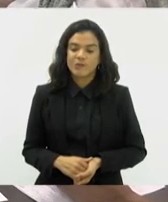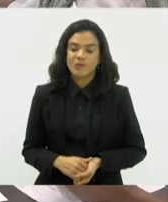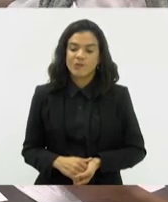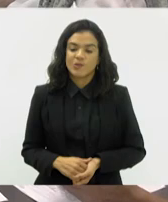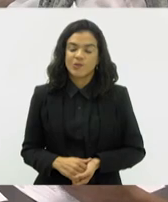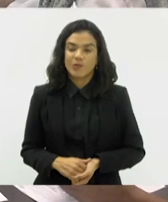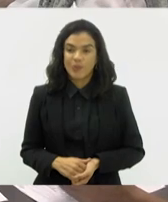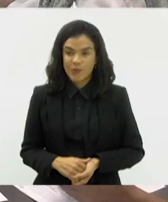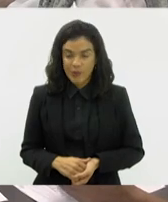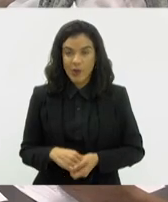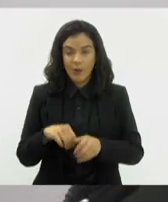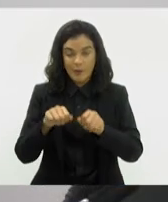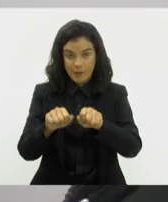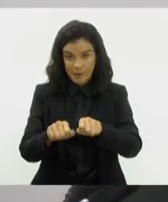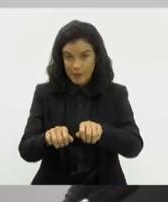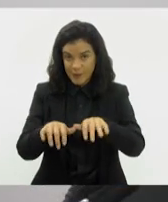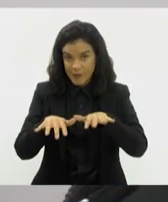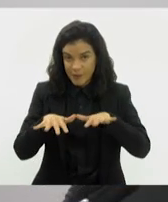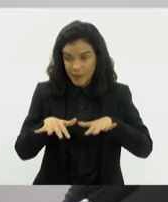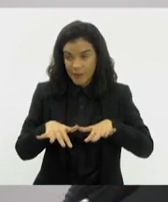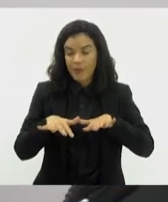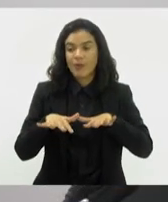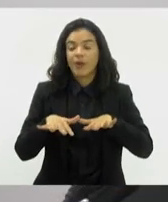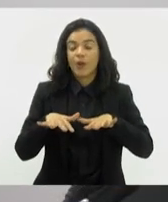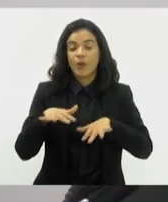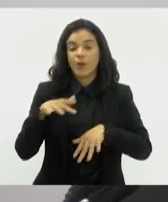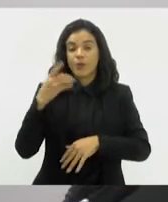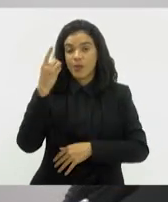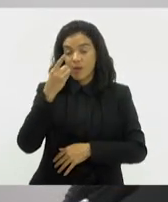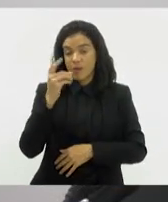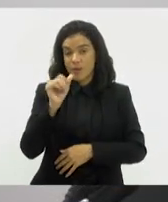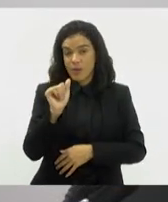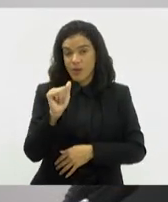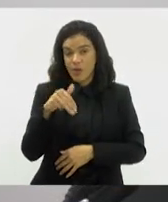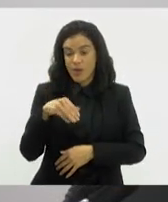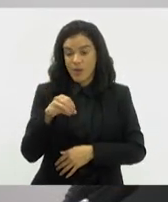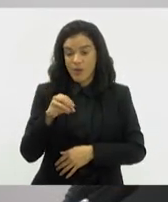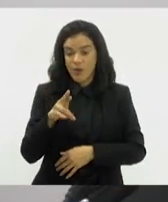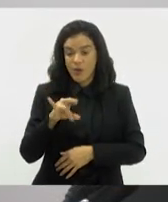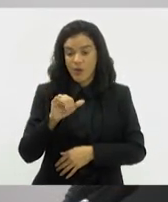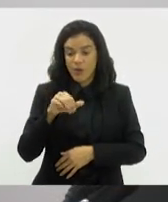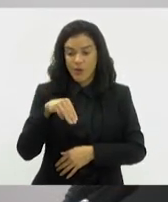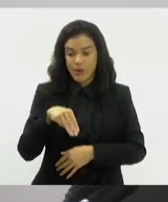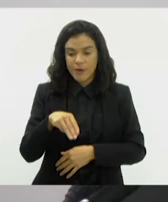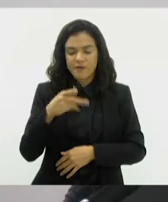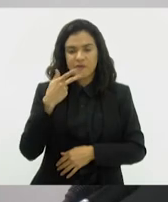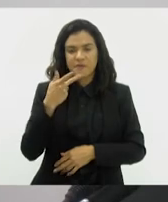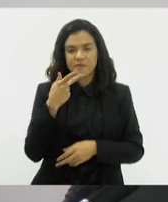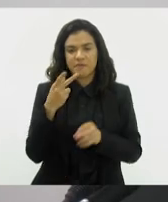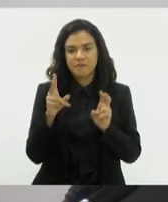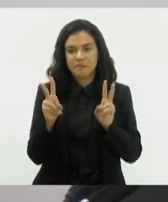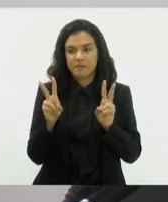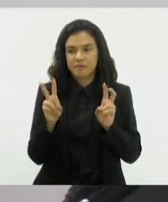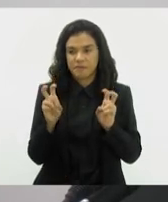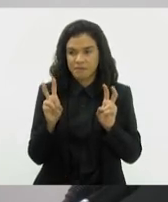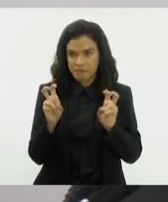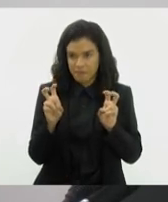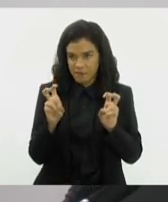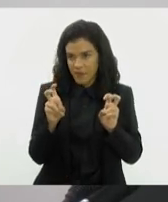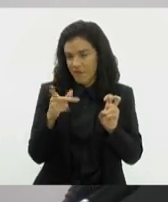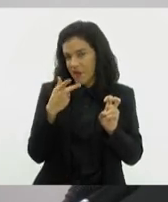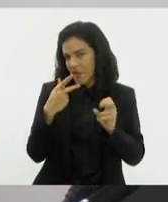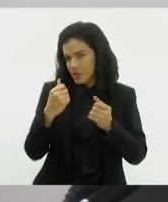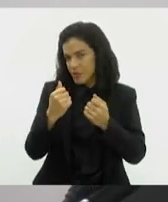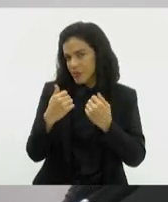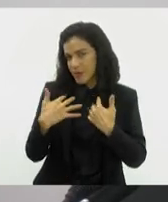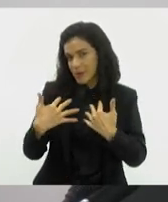Na sessão passada, o deputado Amorim, né, falou daquela, vou chamar de audiência